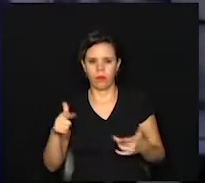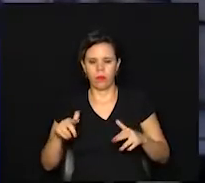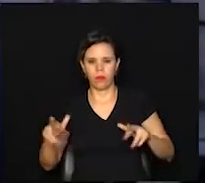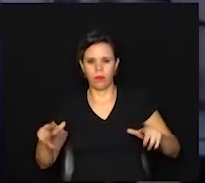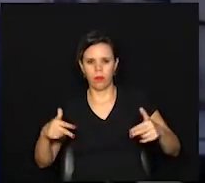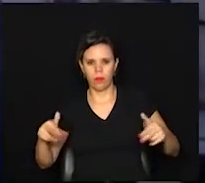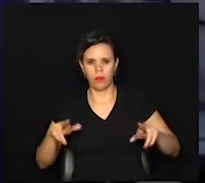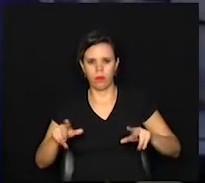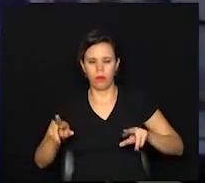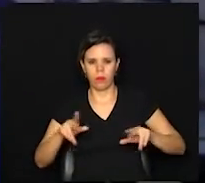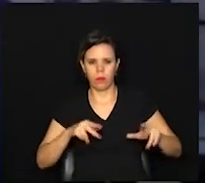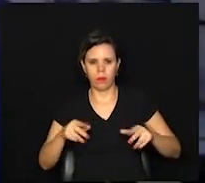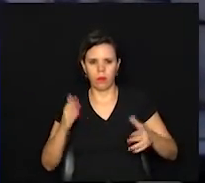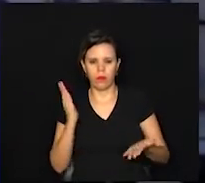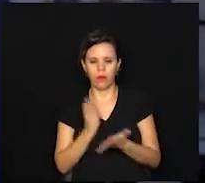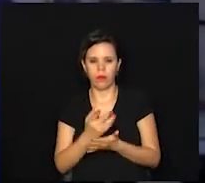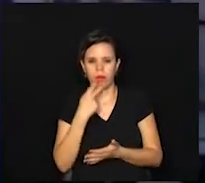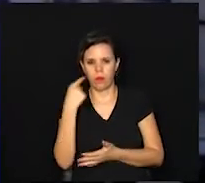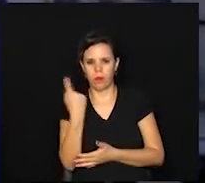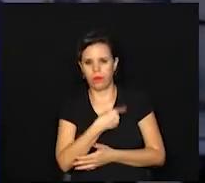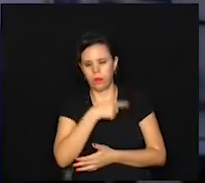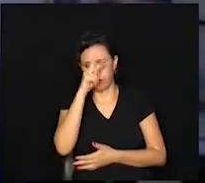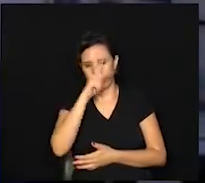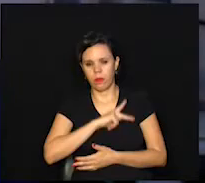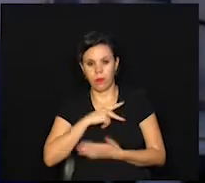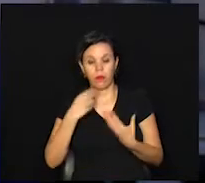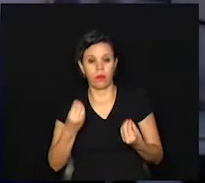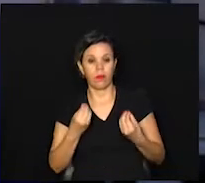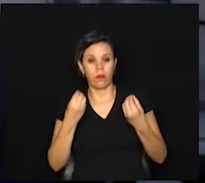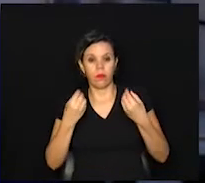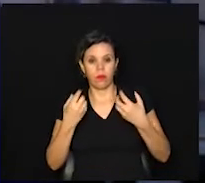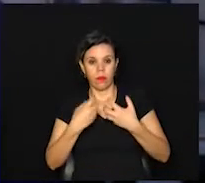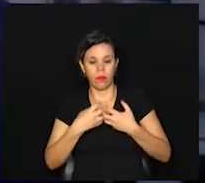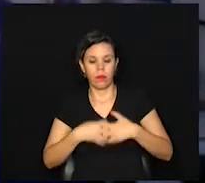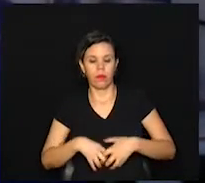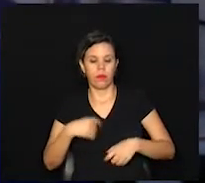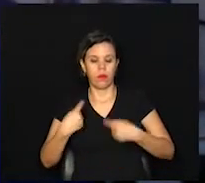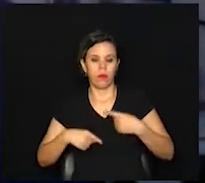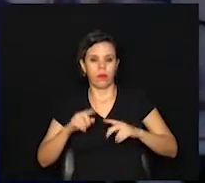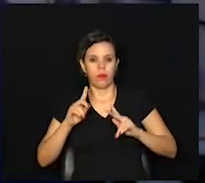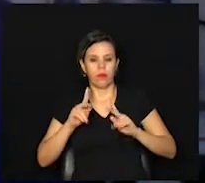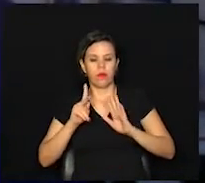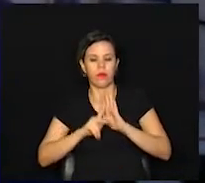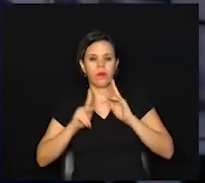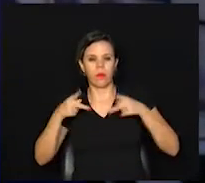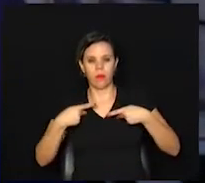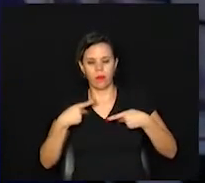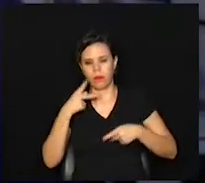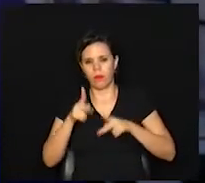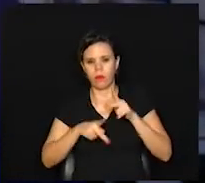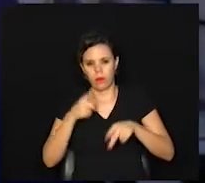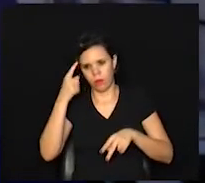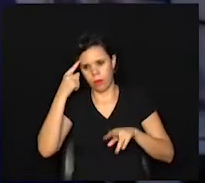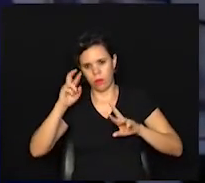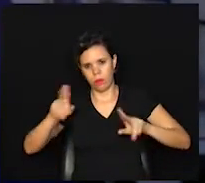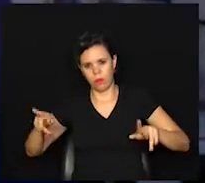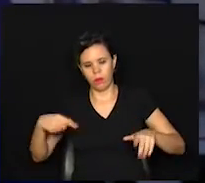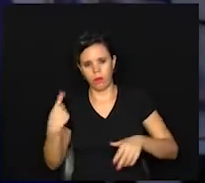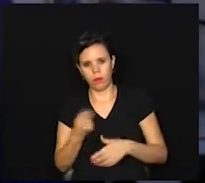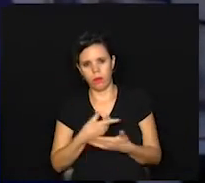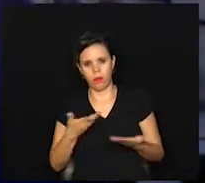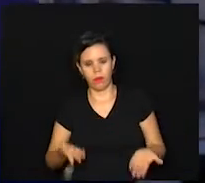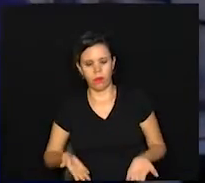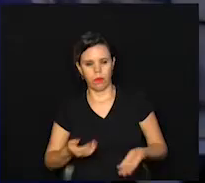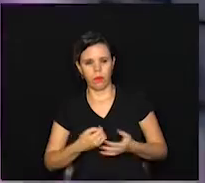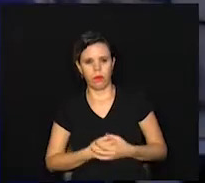da bolha, parar de falar para nós mesmos. E como é que a gente discute direitos humanos com gente que pensa diferente do que nós sobre direitos